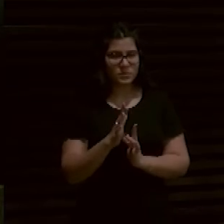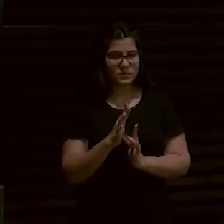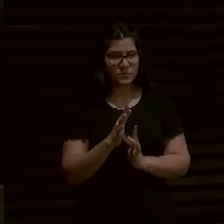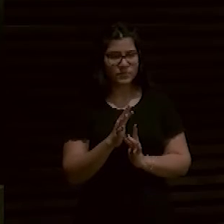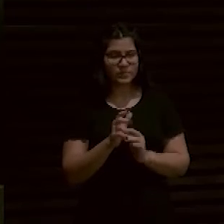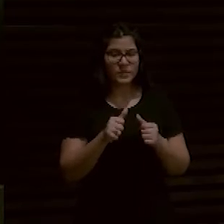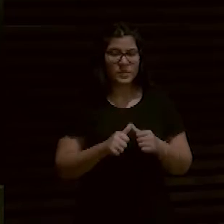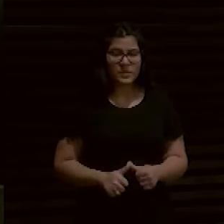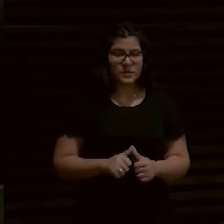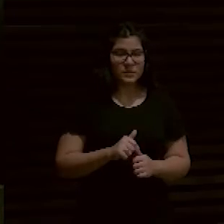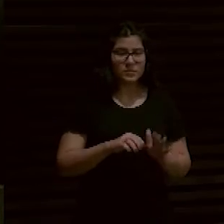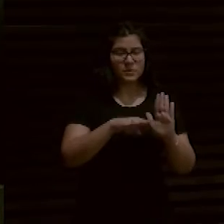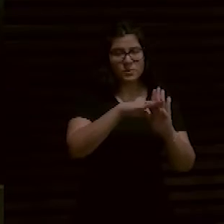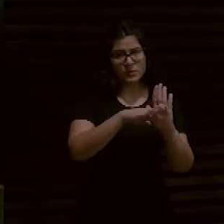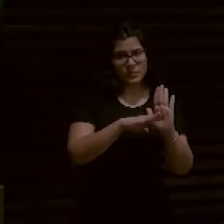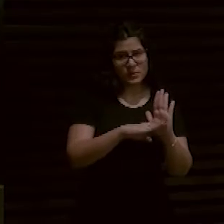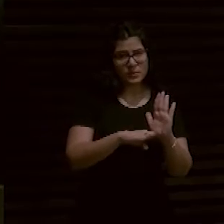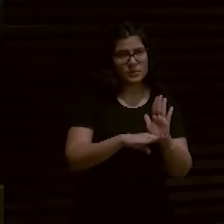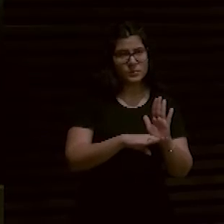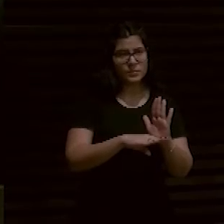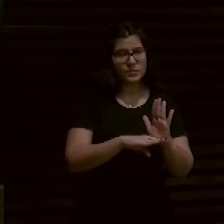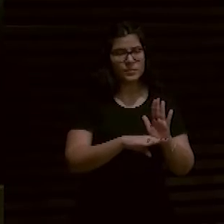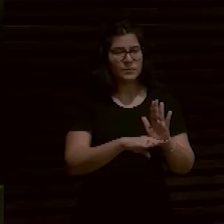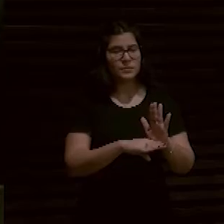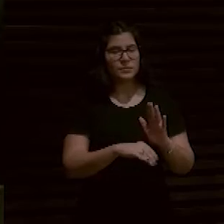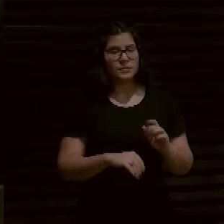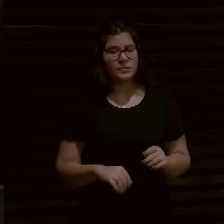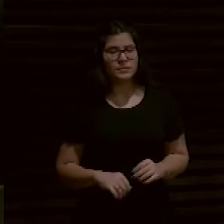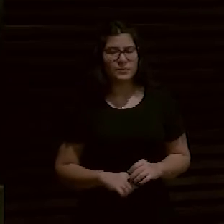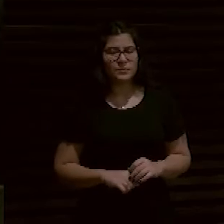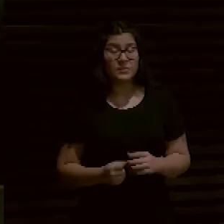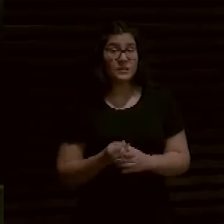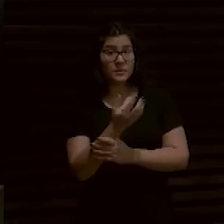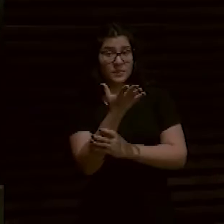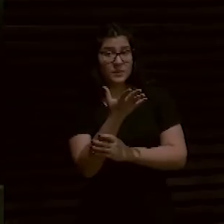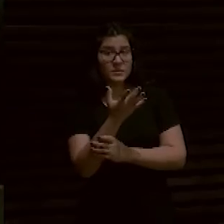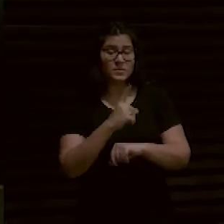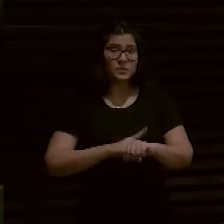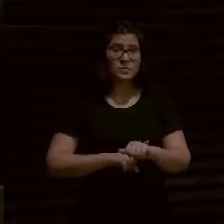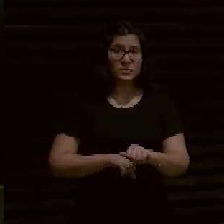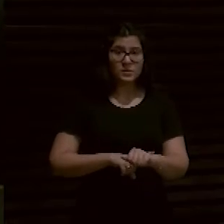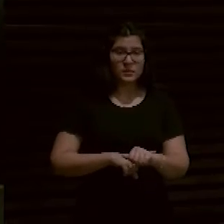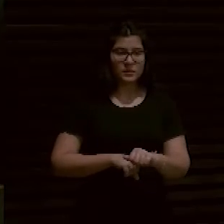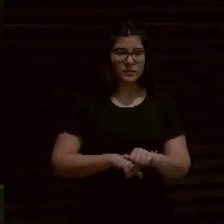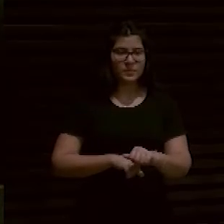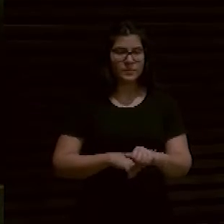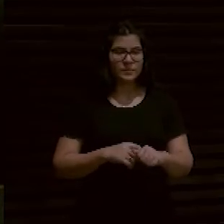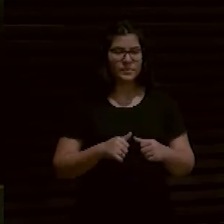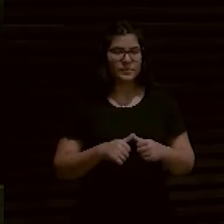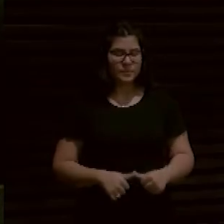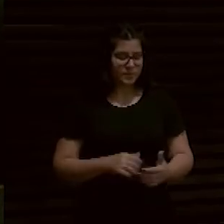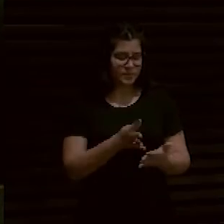pano de fundo, em que eclode, em certo momento, essa passagem que assim diz o